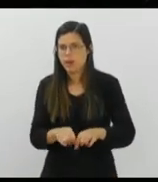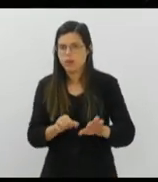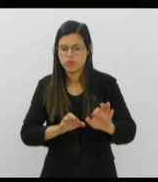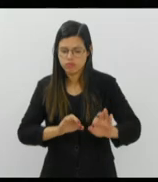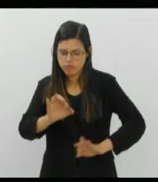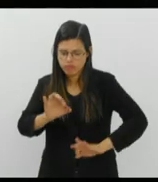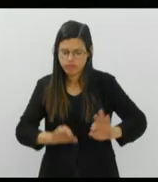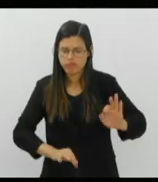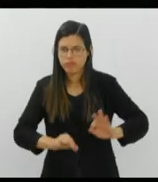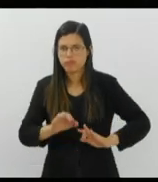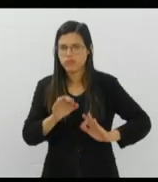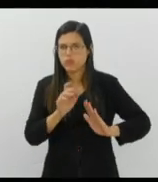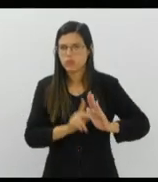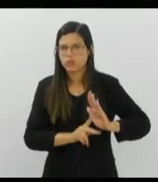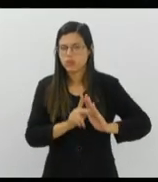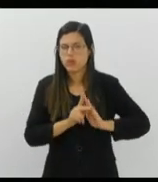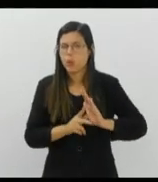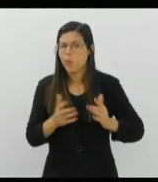uma explicação